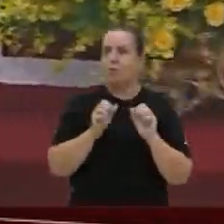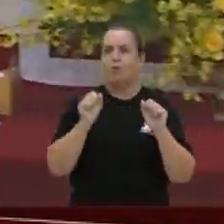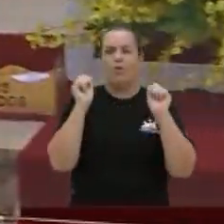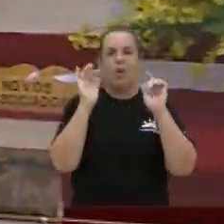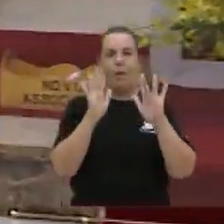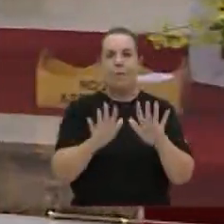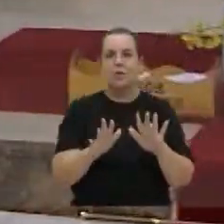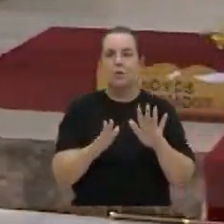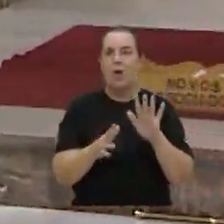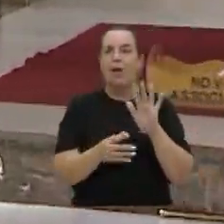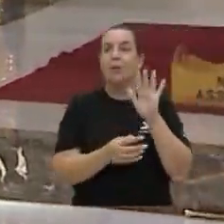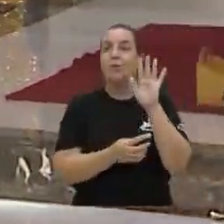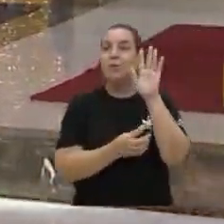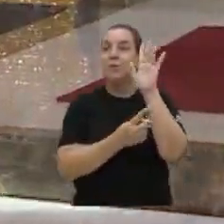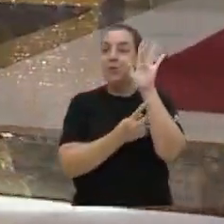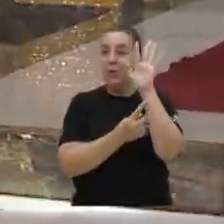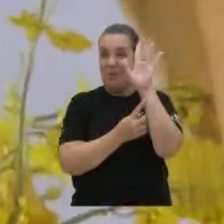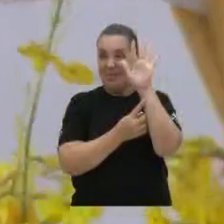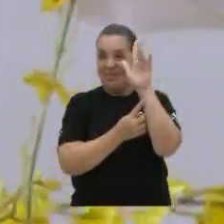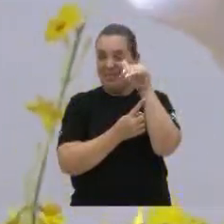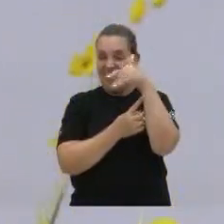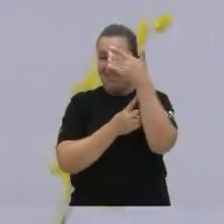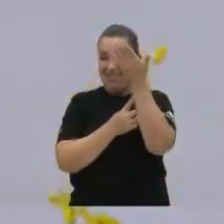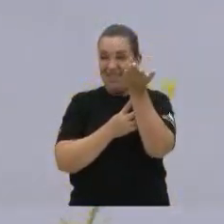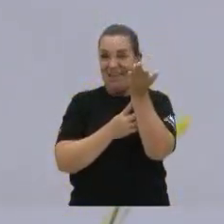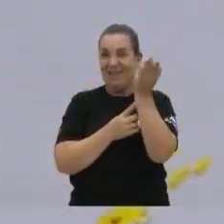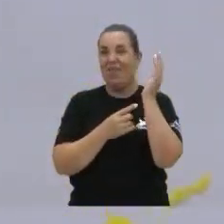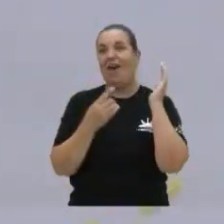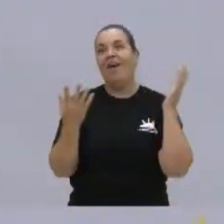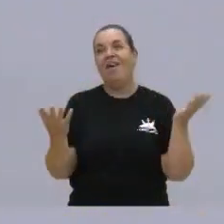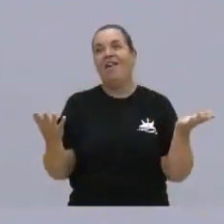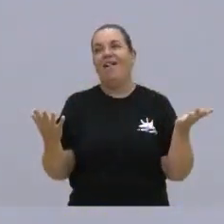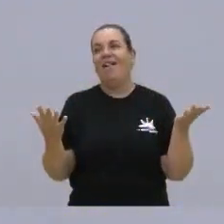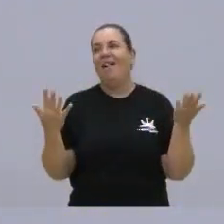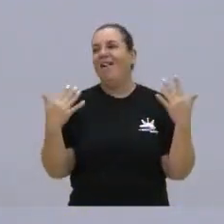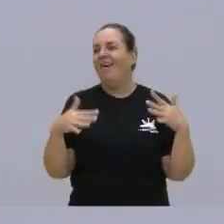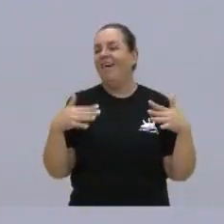abençoado o sírio pascal, a luz, ora,